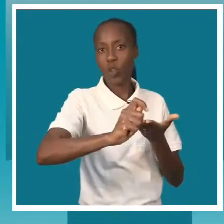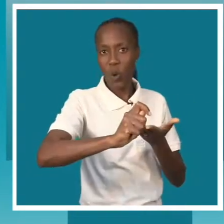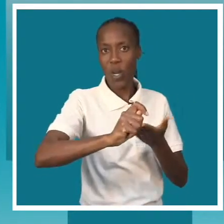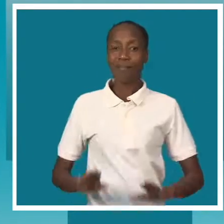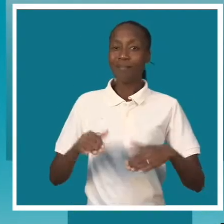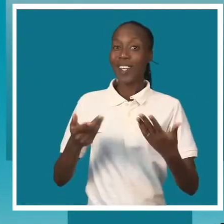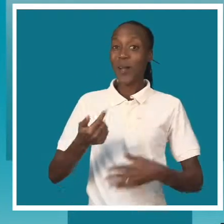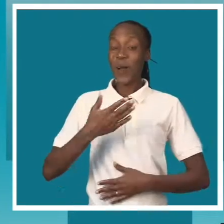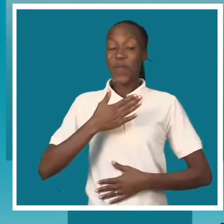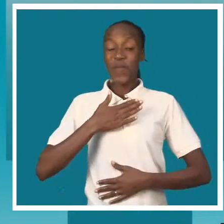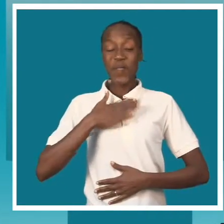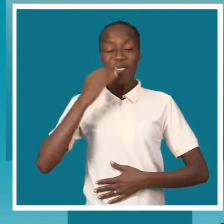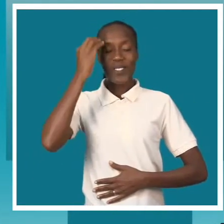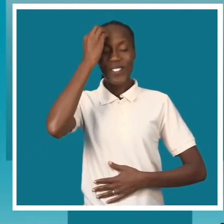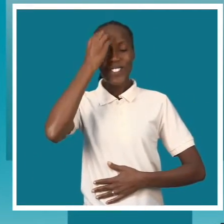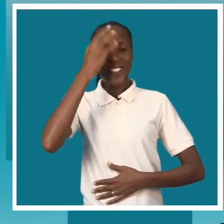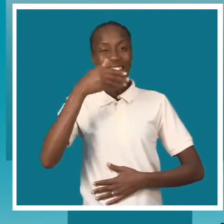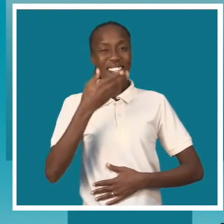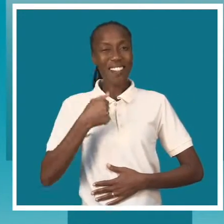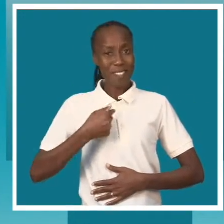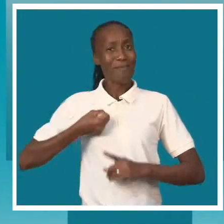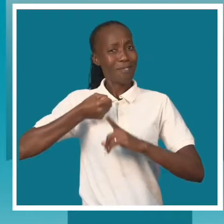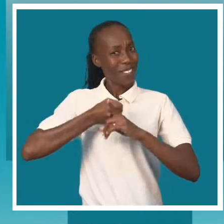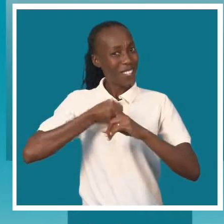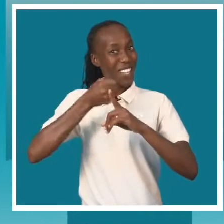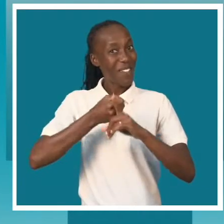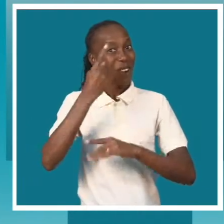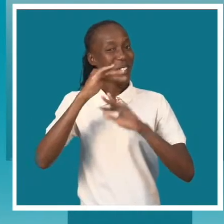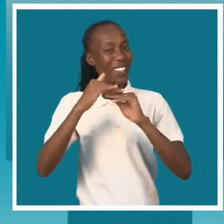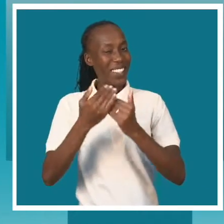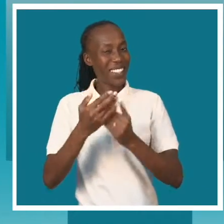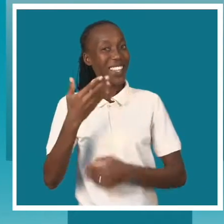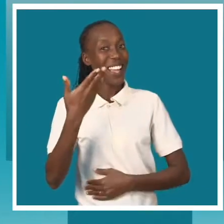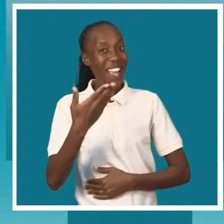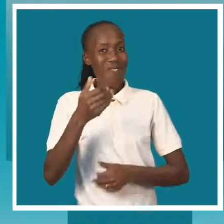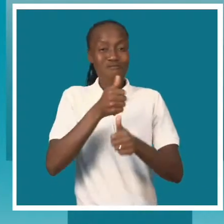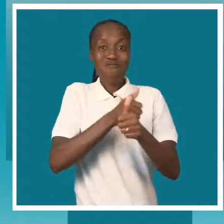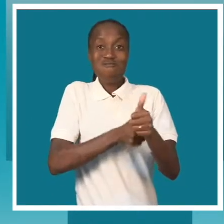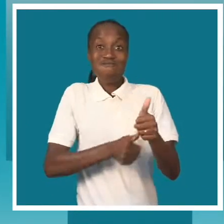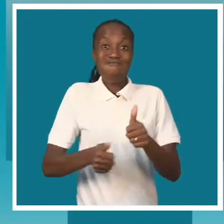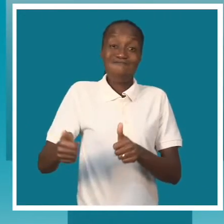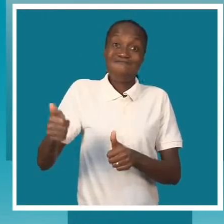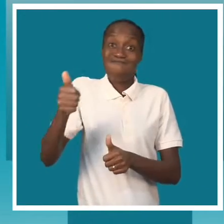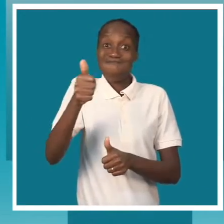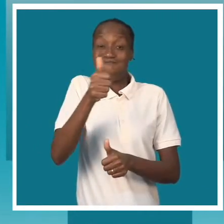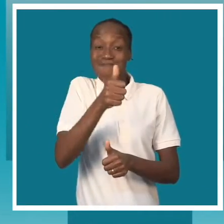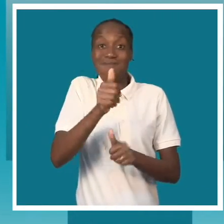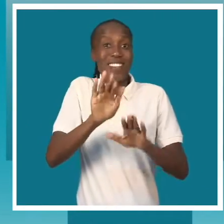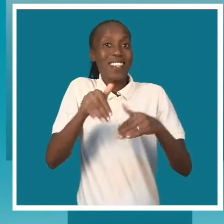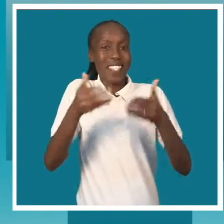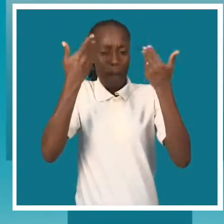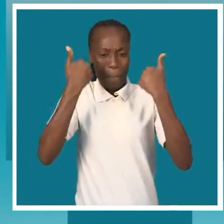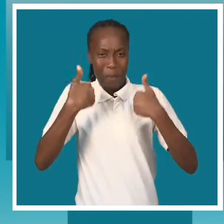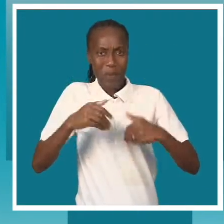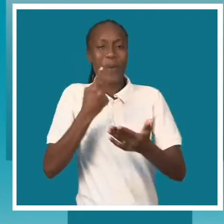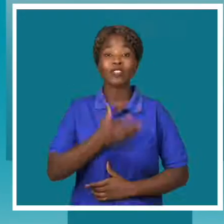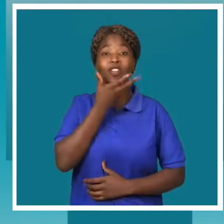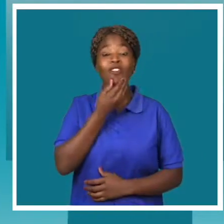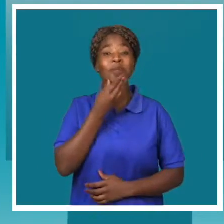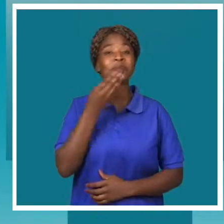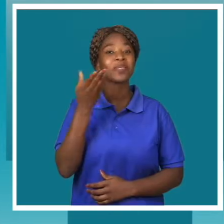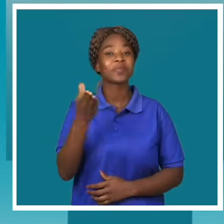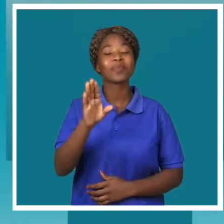escola é o meu sonho nem se eu vou lutar e para andrea ellis subir ele ser alguém também